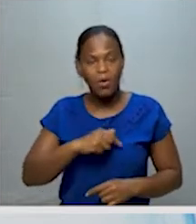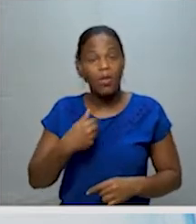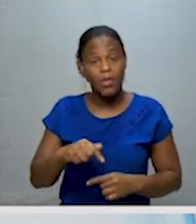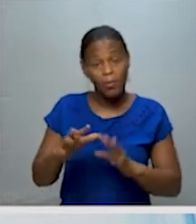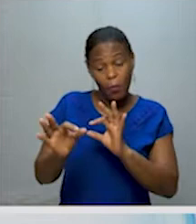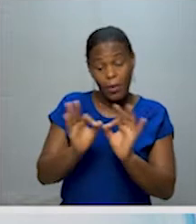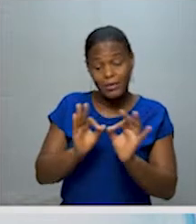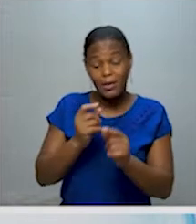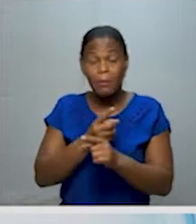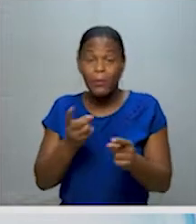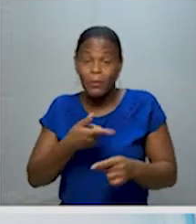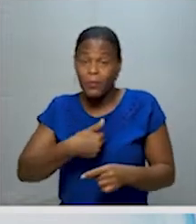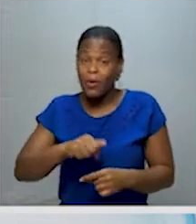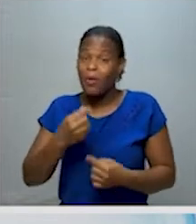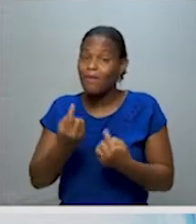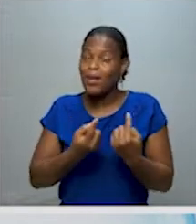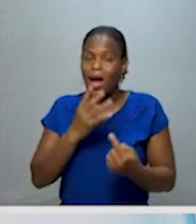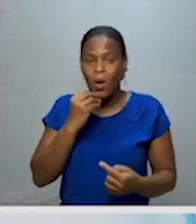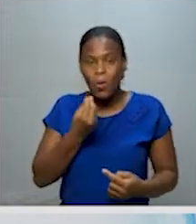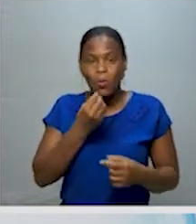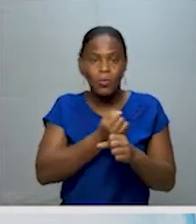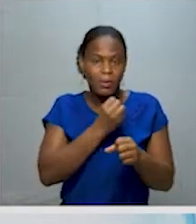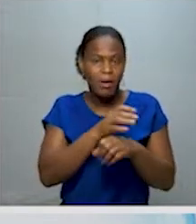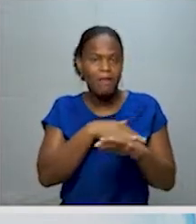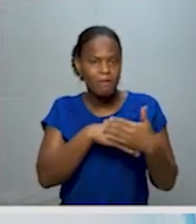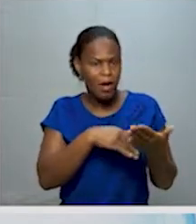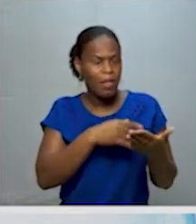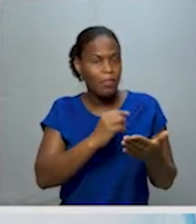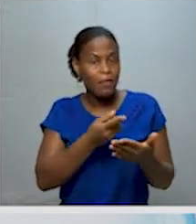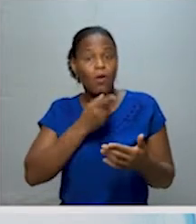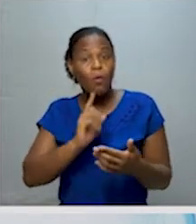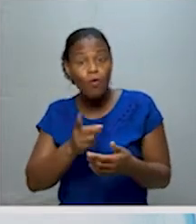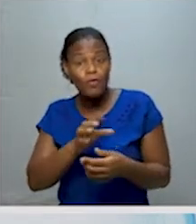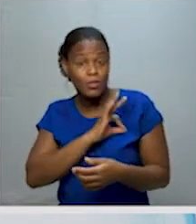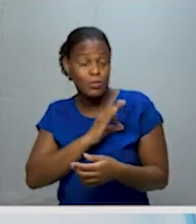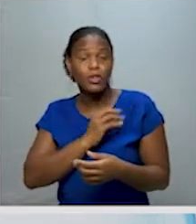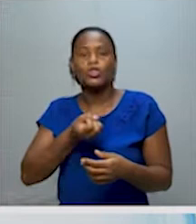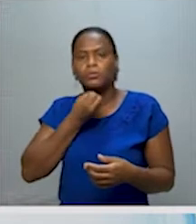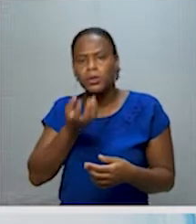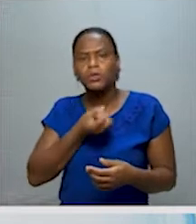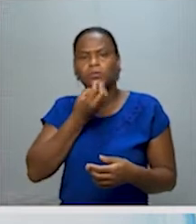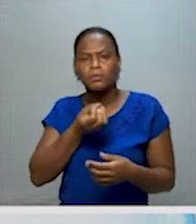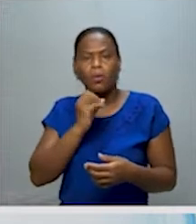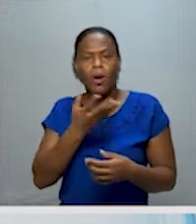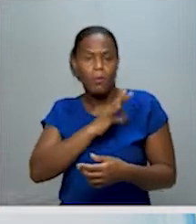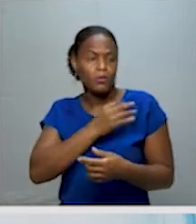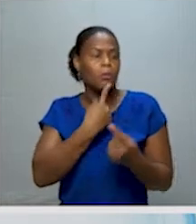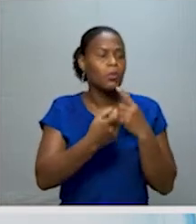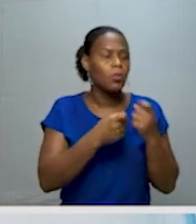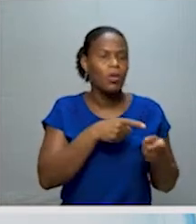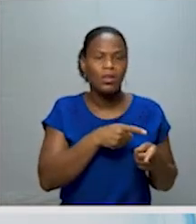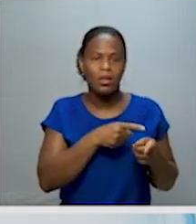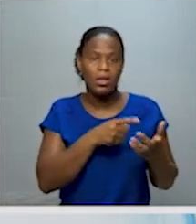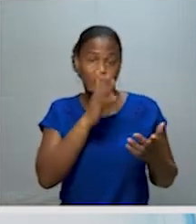que organizar, porque nós, muitas vezes, o aluno, quando faz um trabalho, deve convencer o professor, argumentar. Quando o professor faz uma